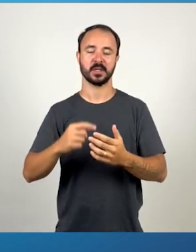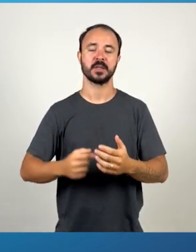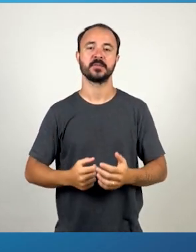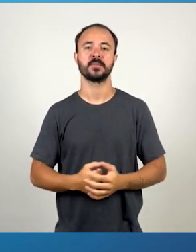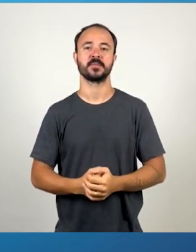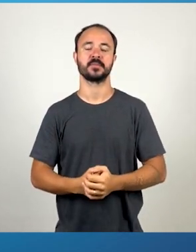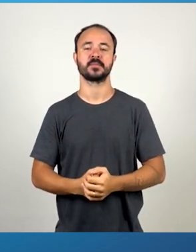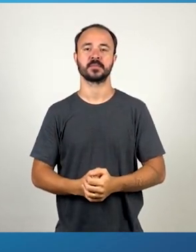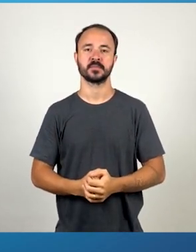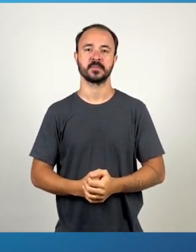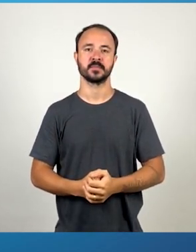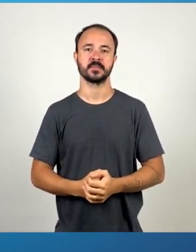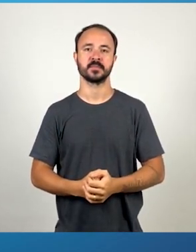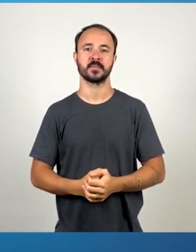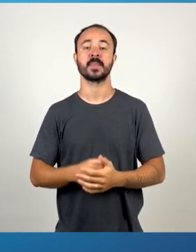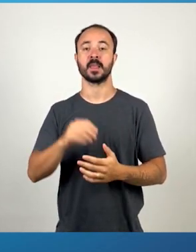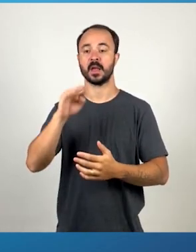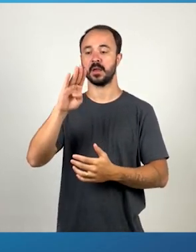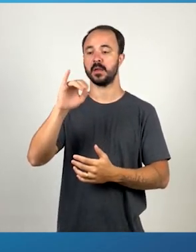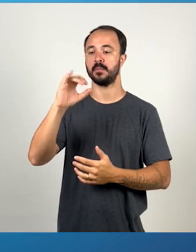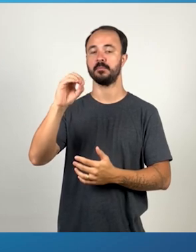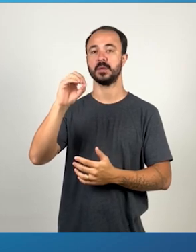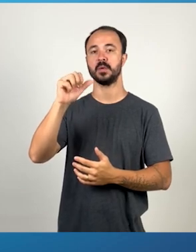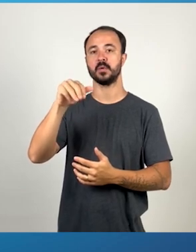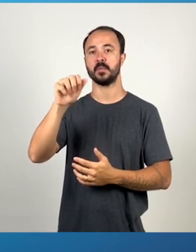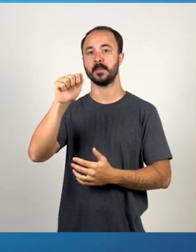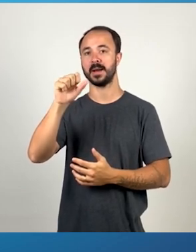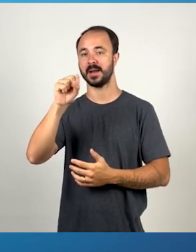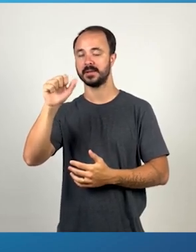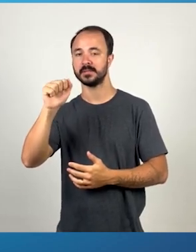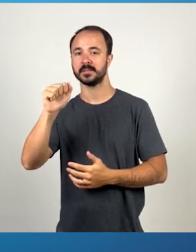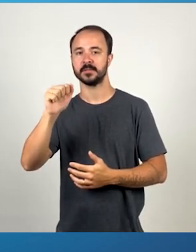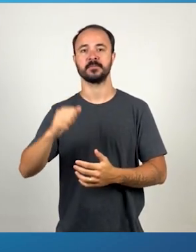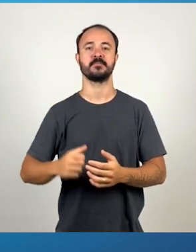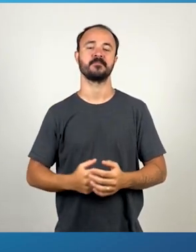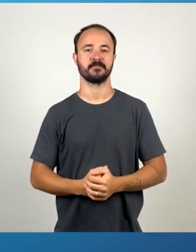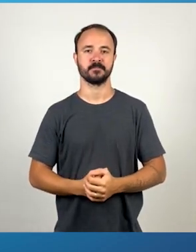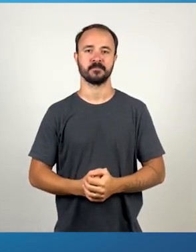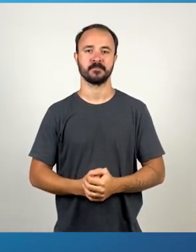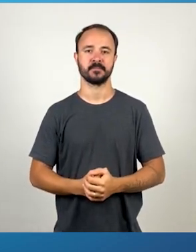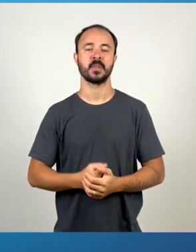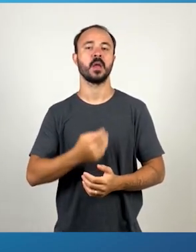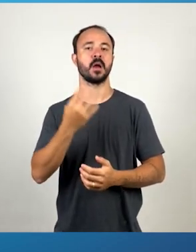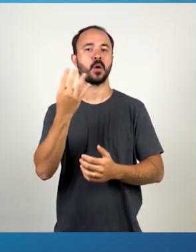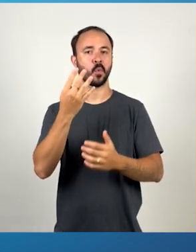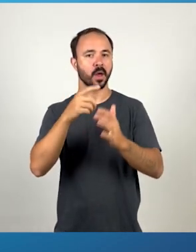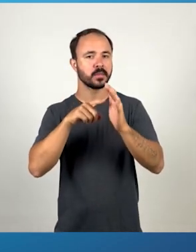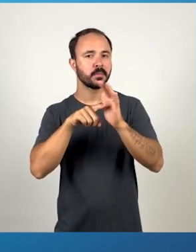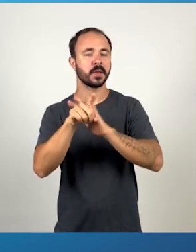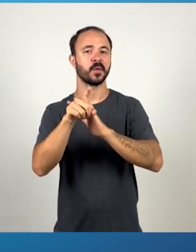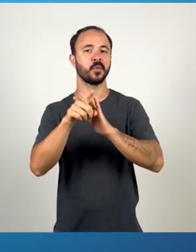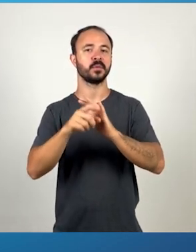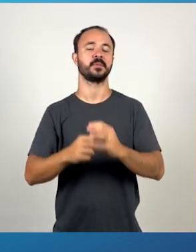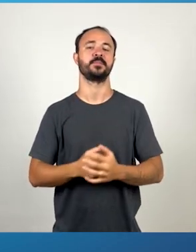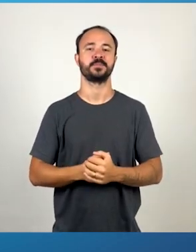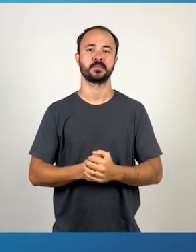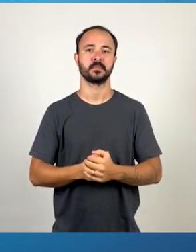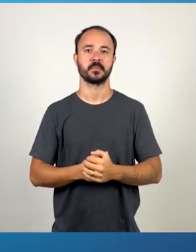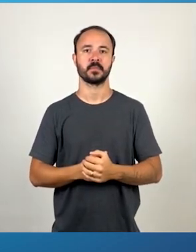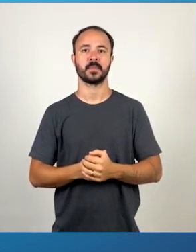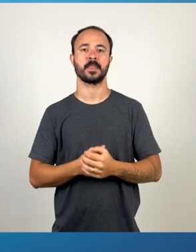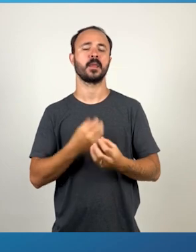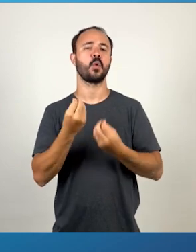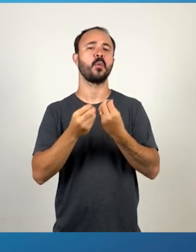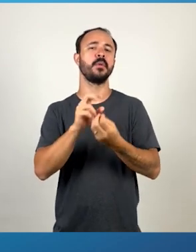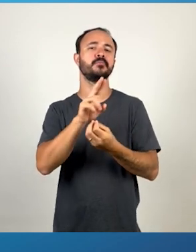relação aí aos biocombustíveis, especificamente a biomassa. Nossa quarta questão: como